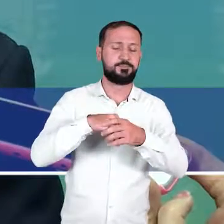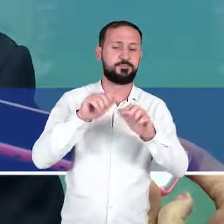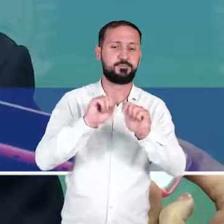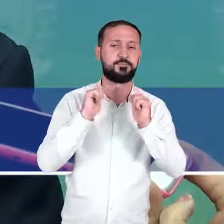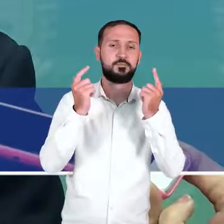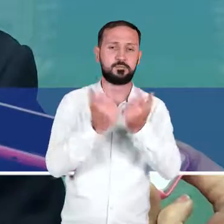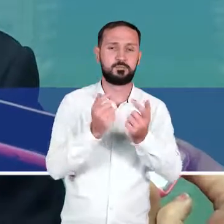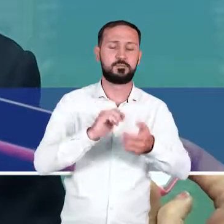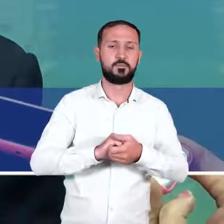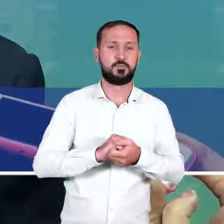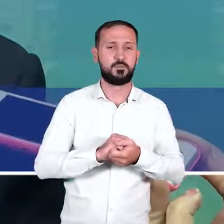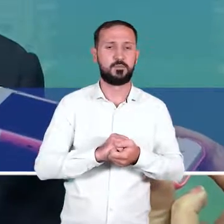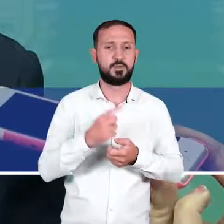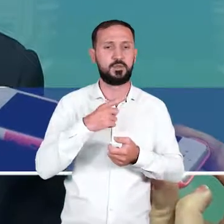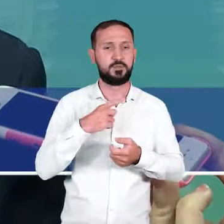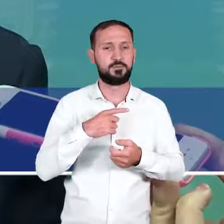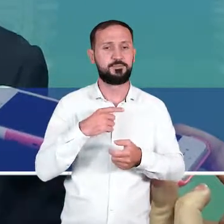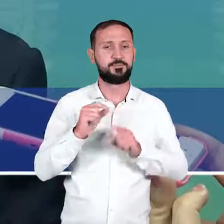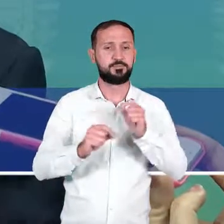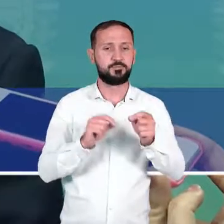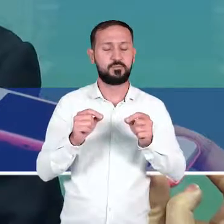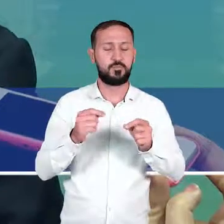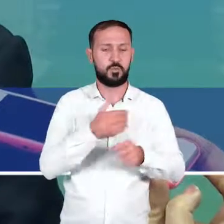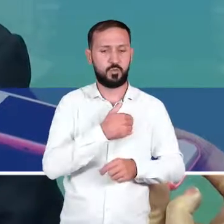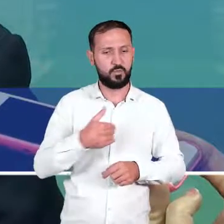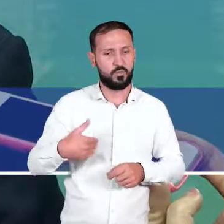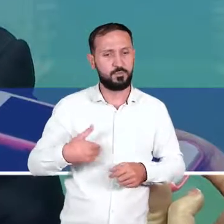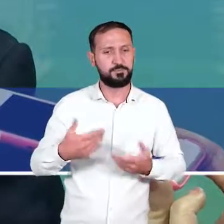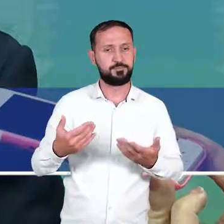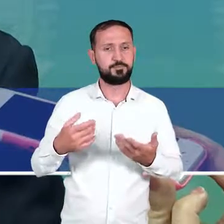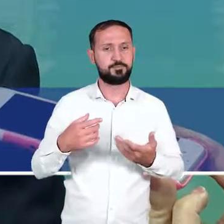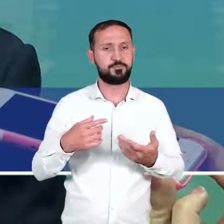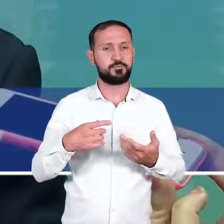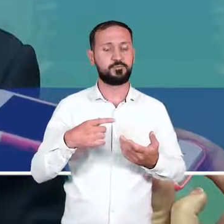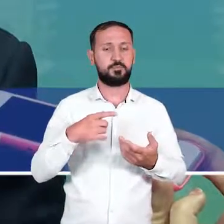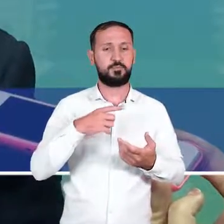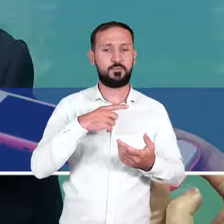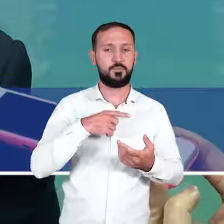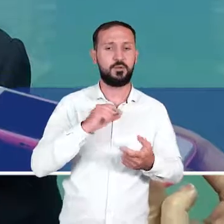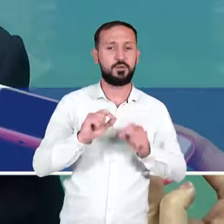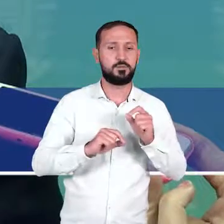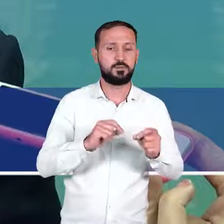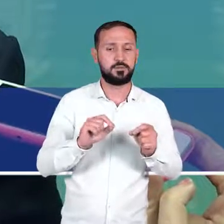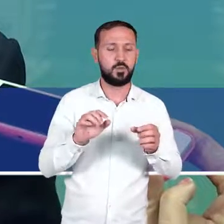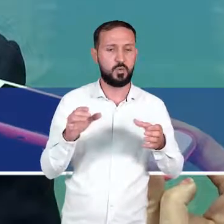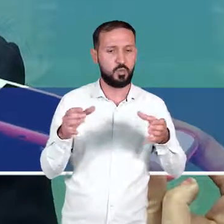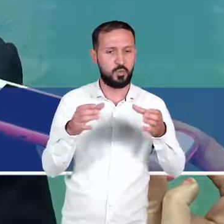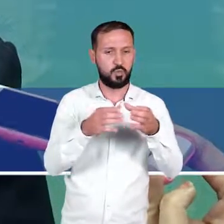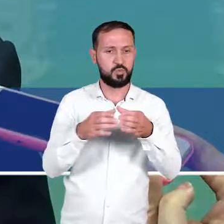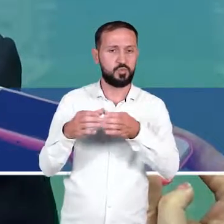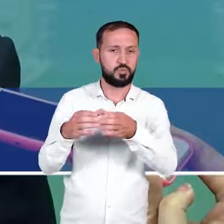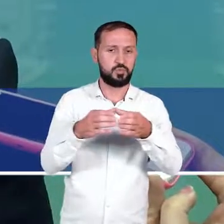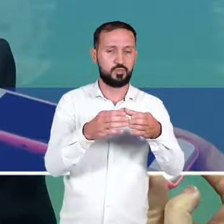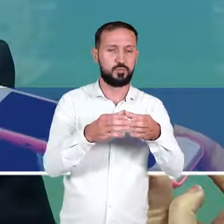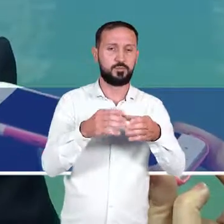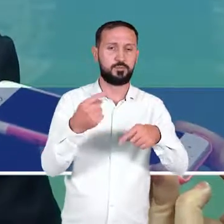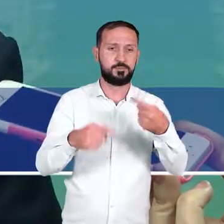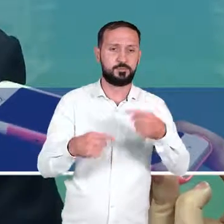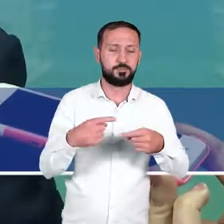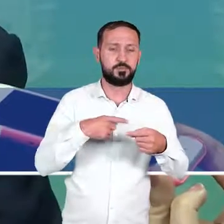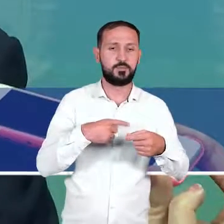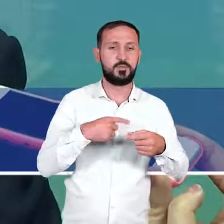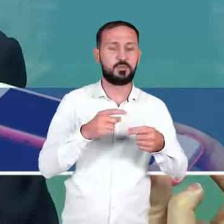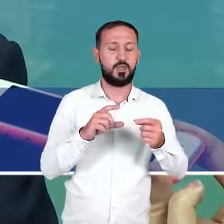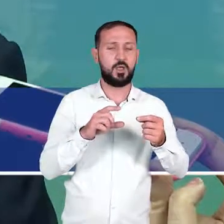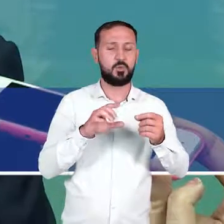Assembleia Legislativa, trazendo o governo do Estado com os seus órgãos que compõem